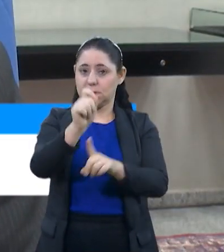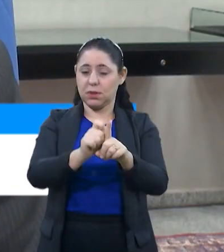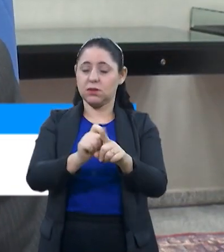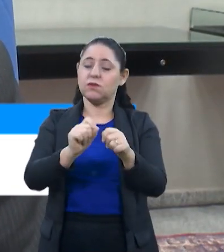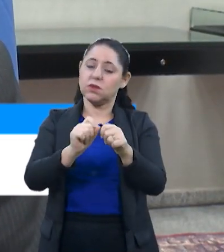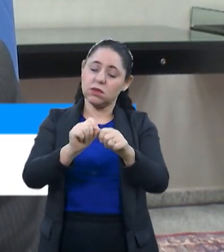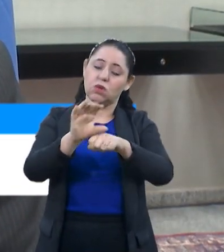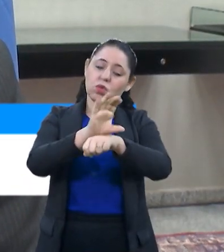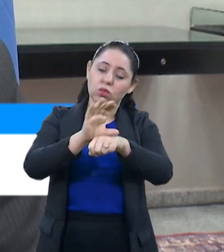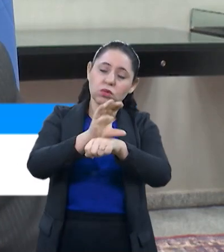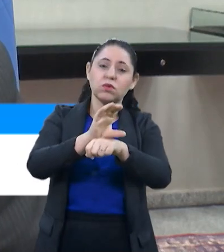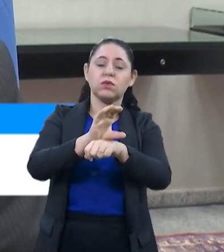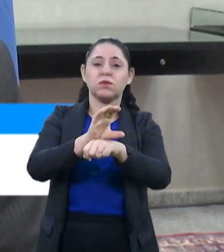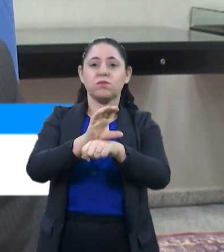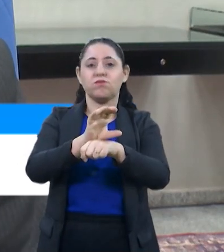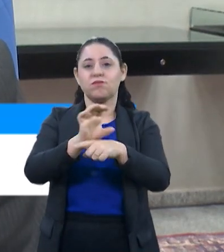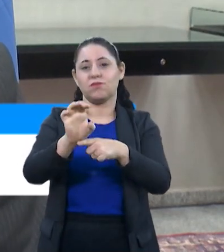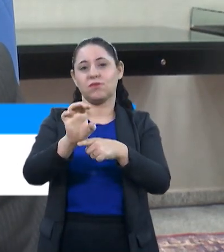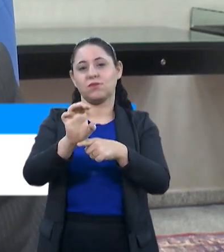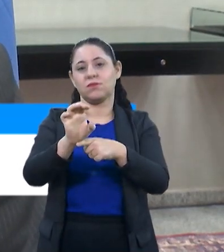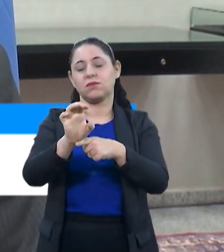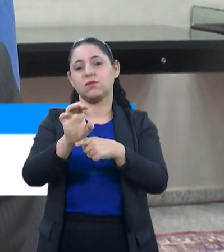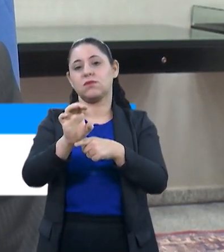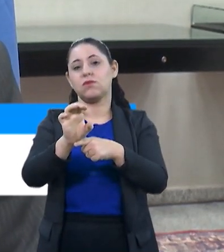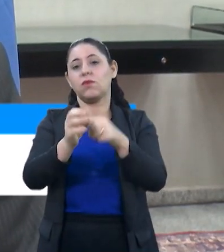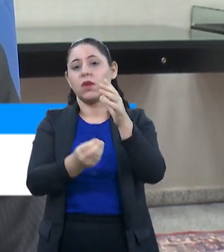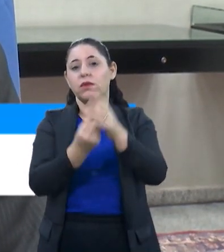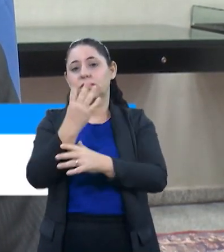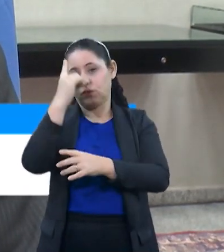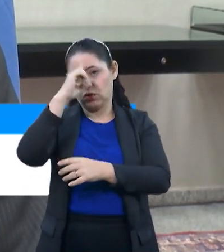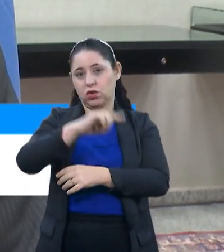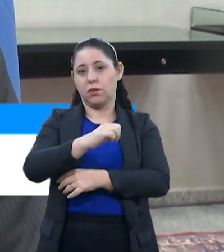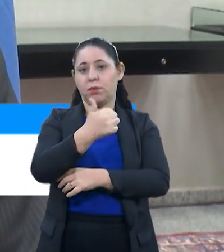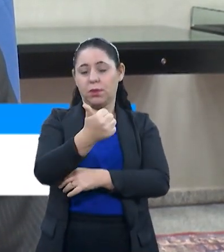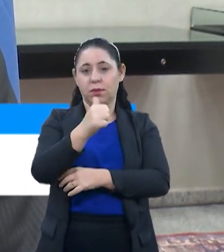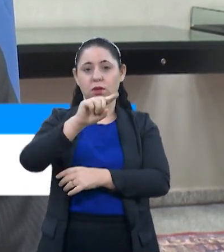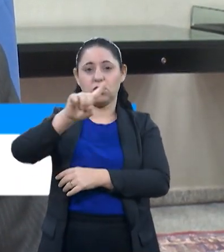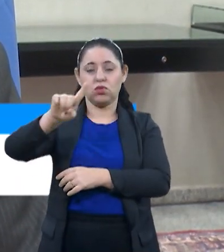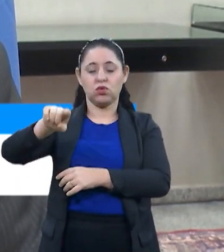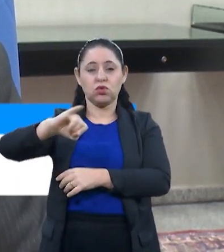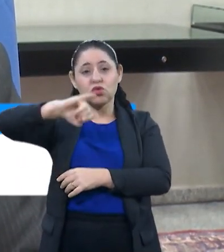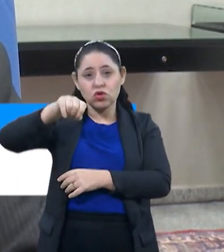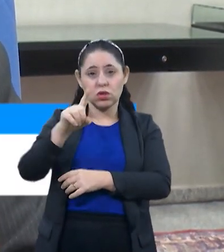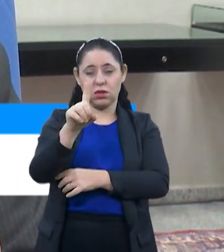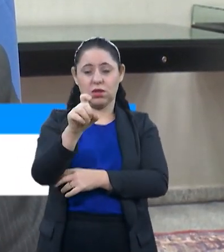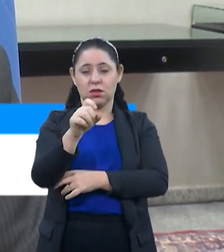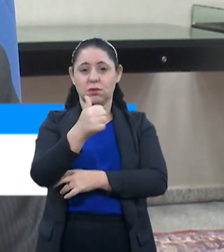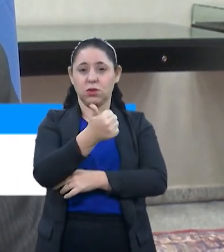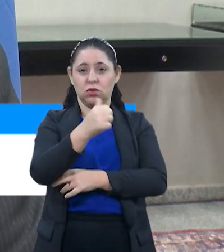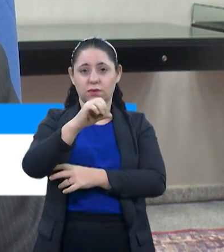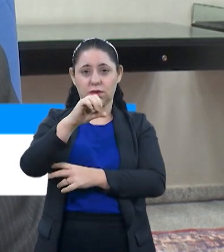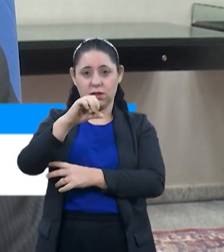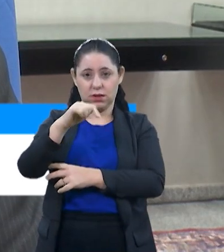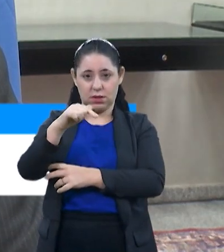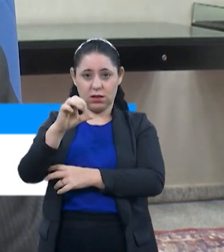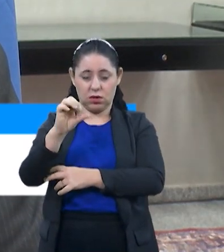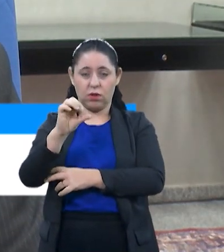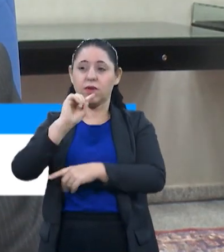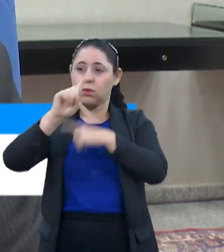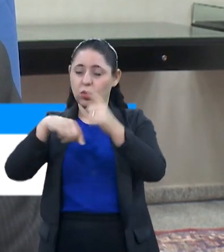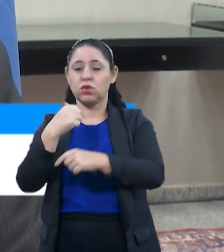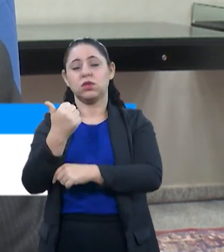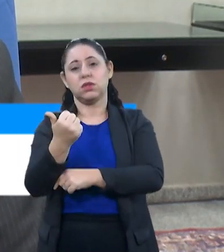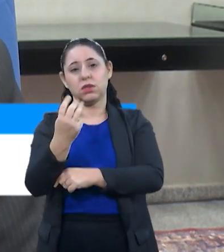deputados e conseguimos, em 6 meses, fazer a Constituição. Tanto que o Estado foi instalado no dia 1º de